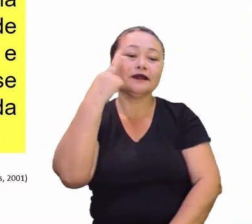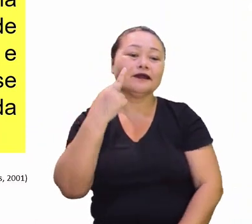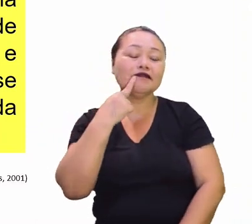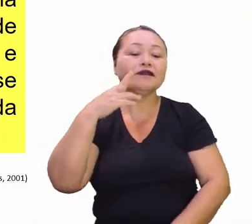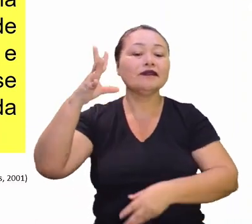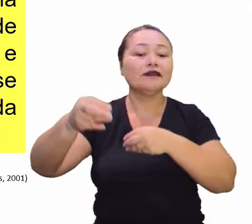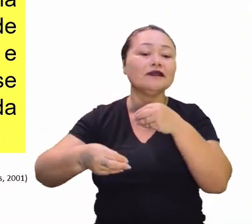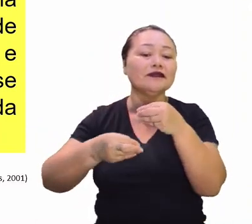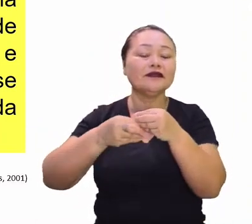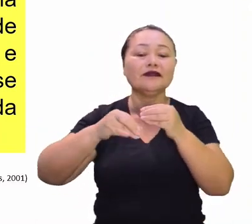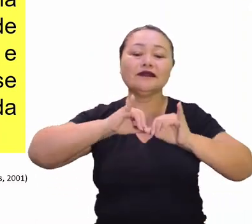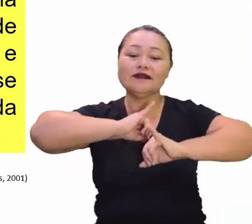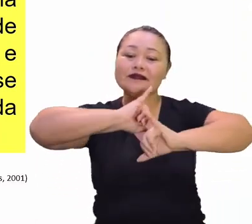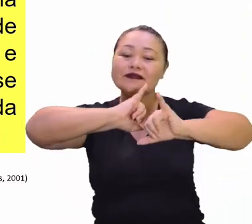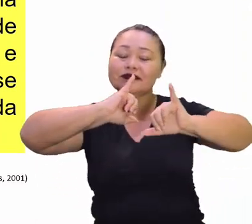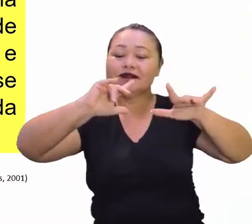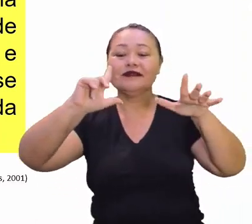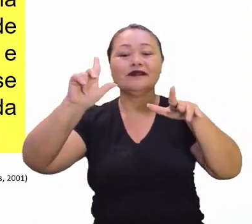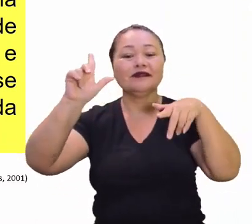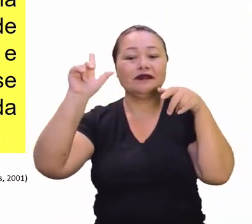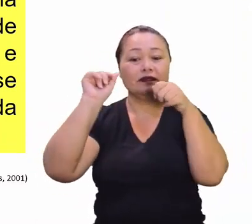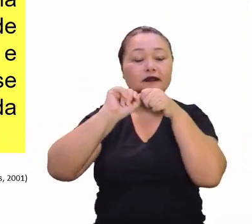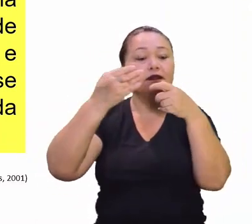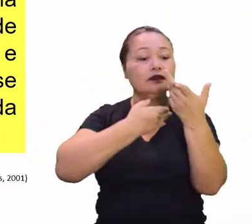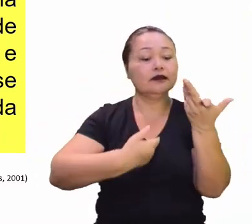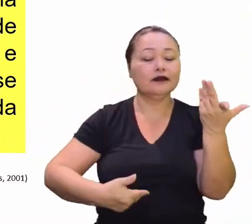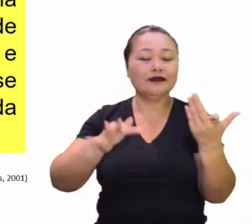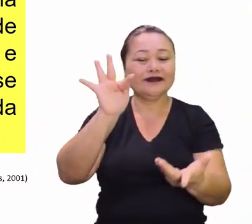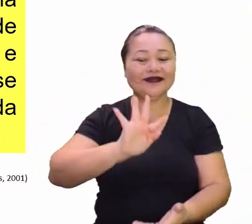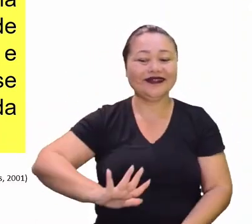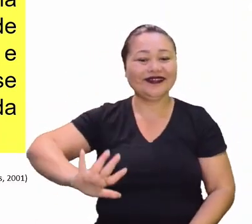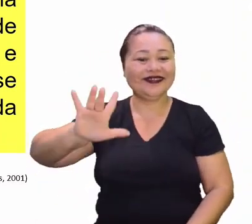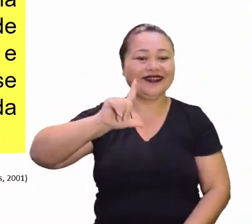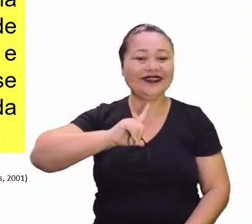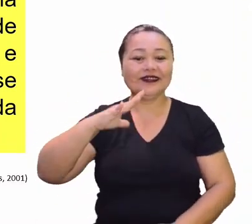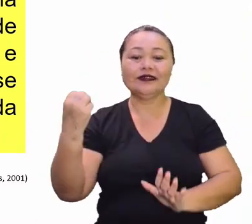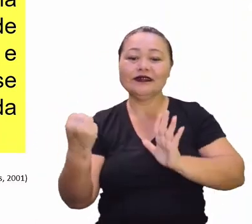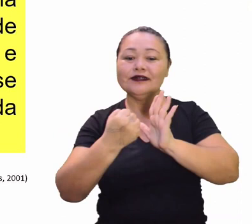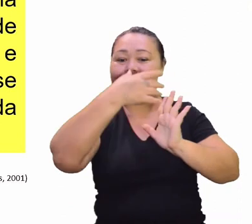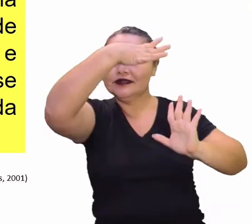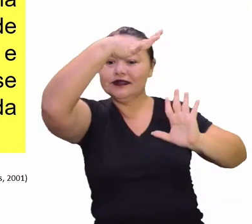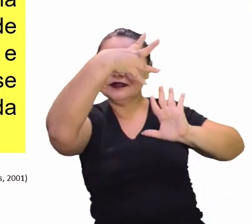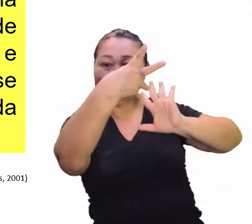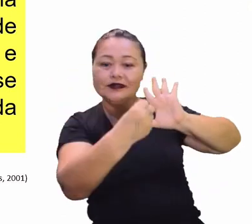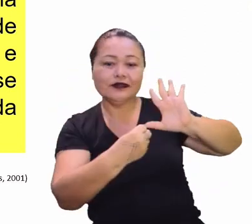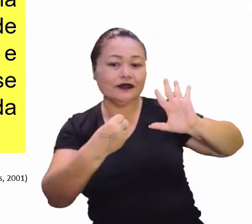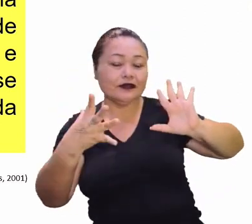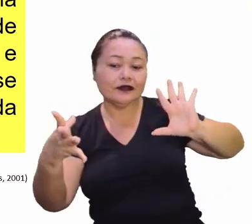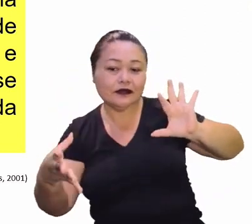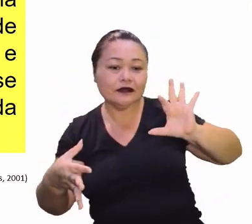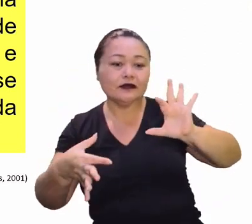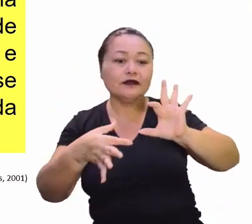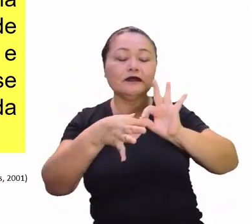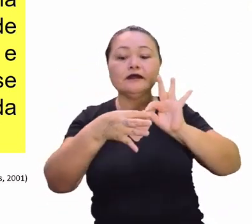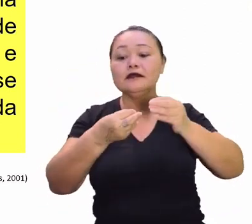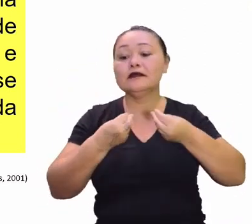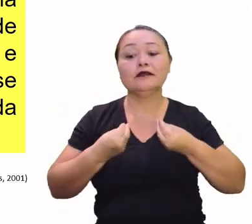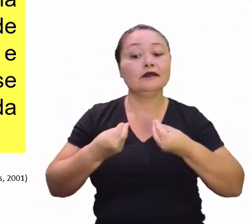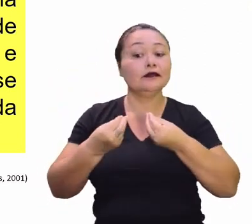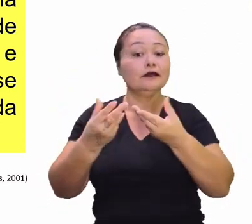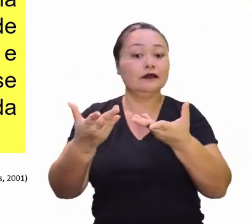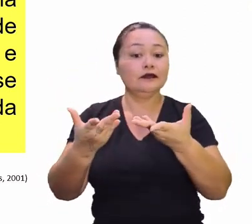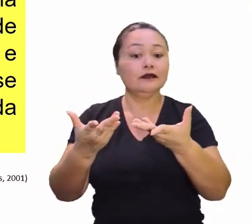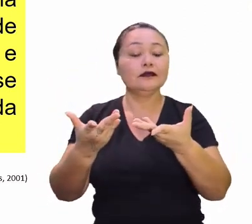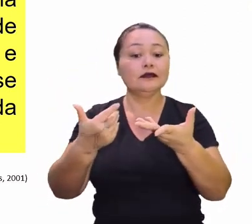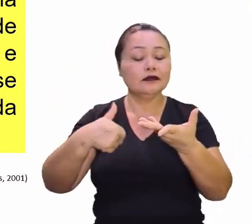Rondônia contribuíram para as propagandas pelo governo federal, que tinha o slogan Amazônia, vamos lá integrar para não